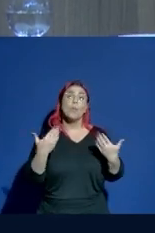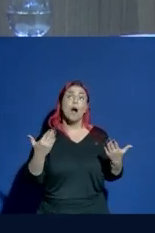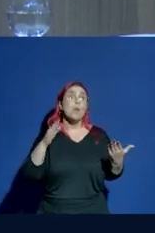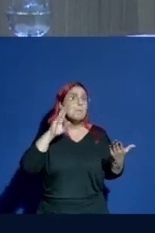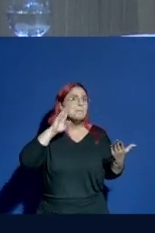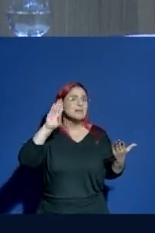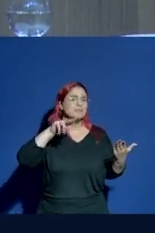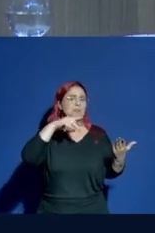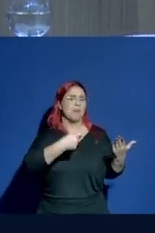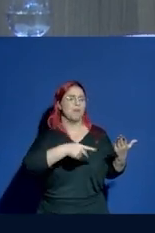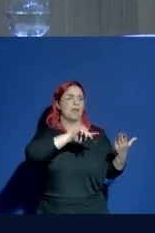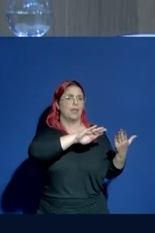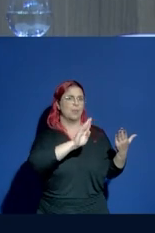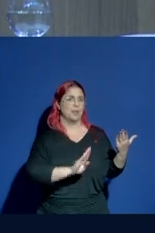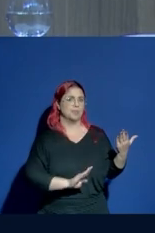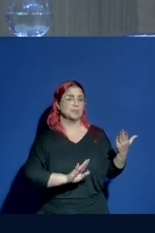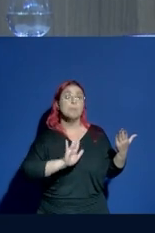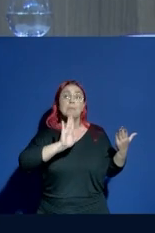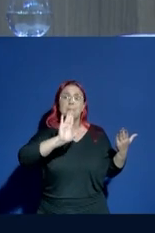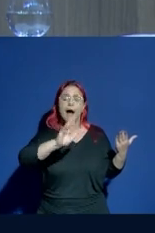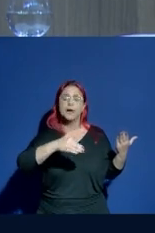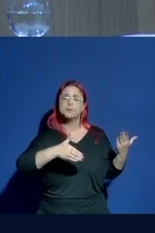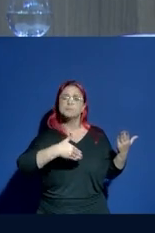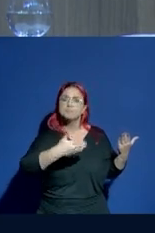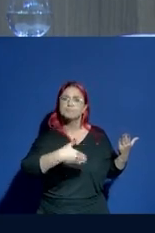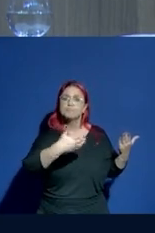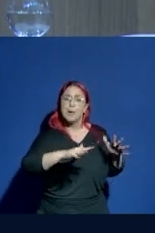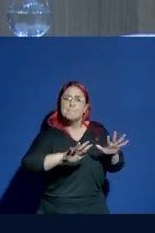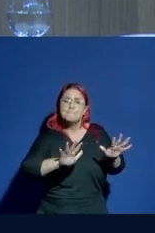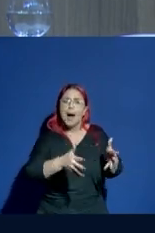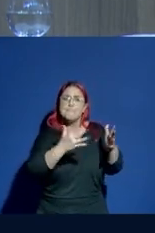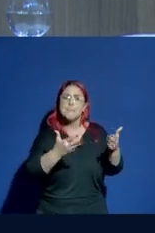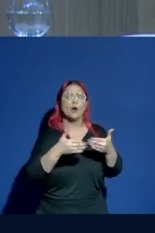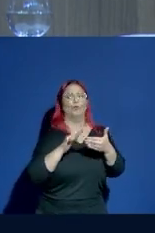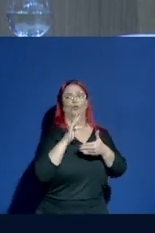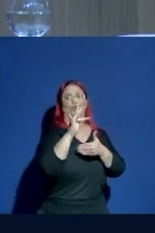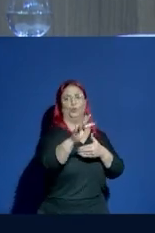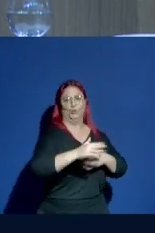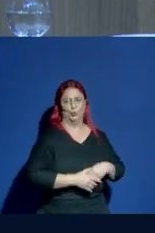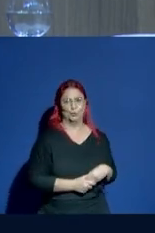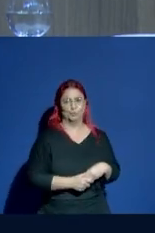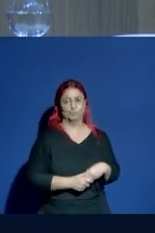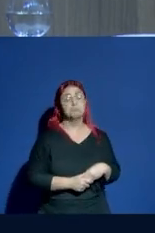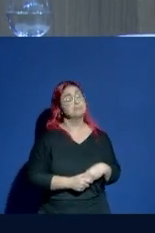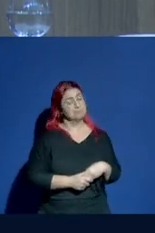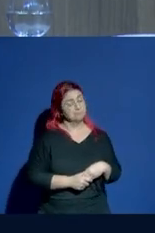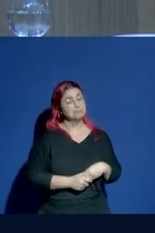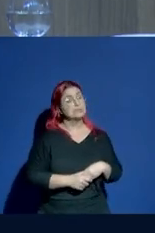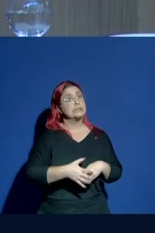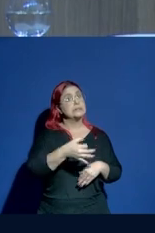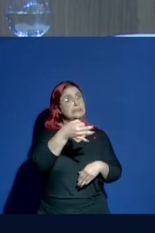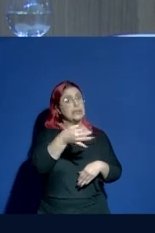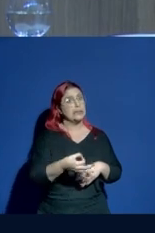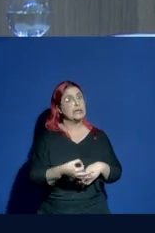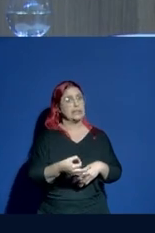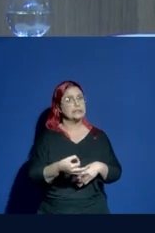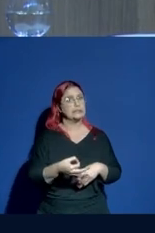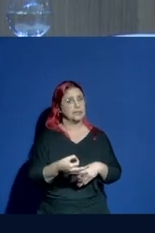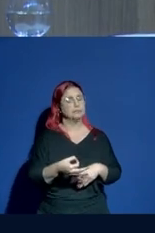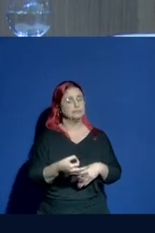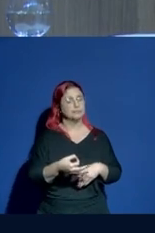mas nós já temos que trabalhar para estimular a Matriz do futuro e sem dúvida não há como